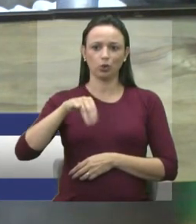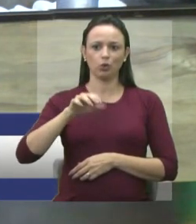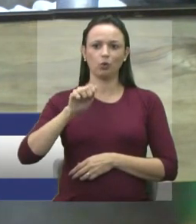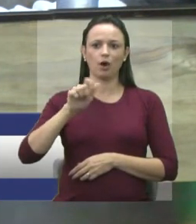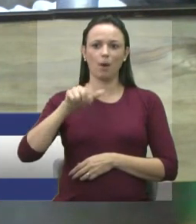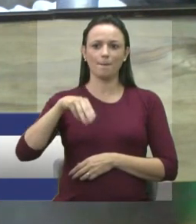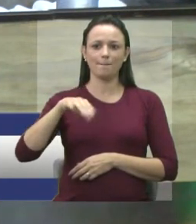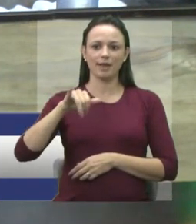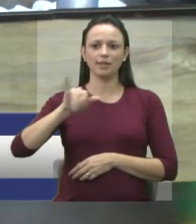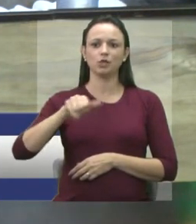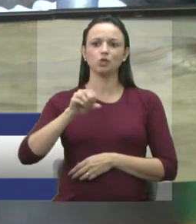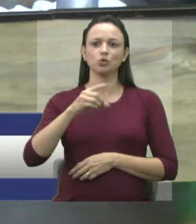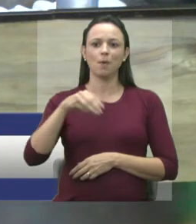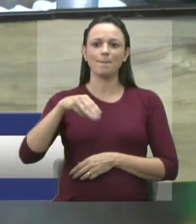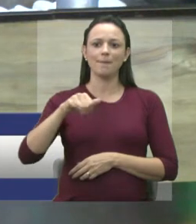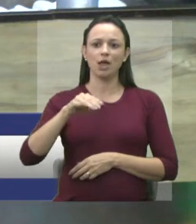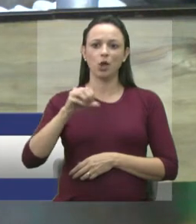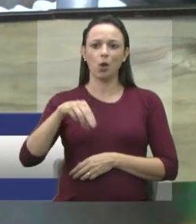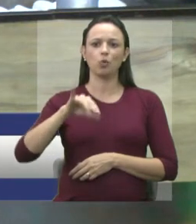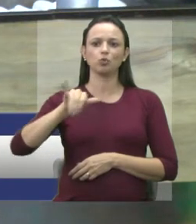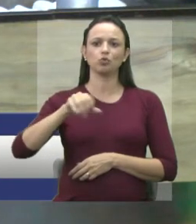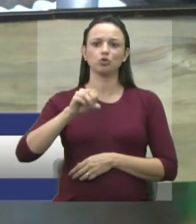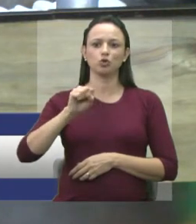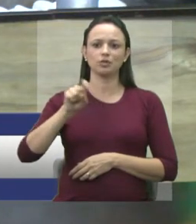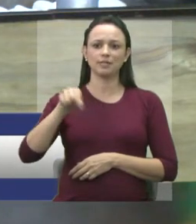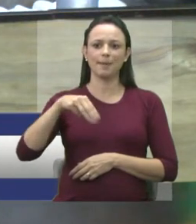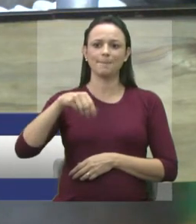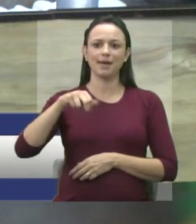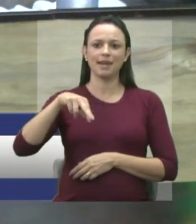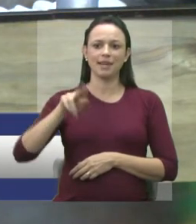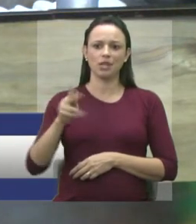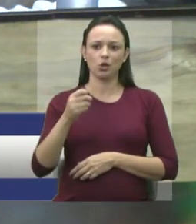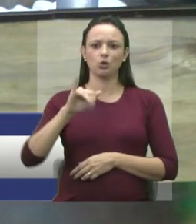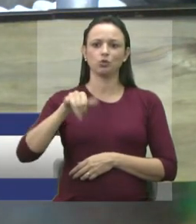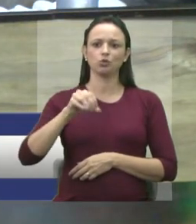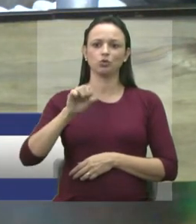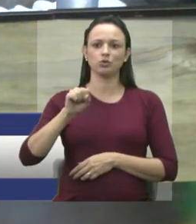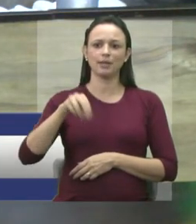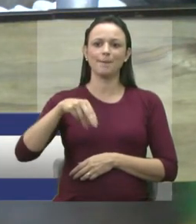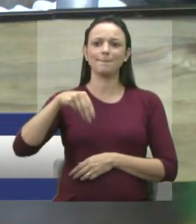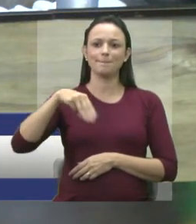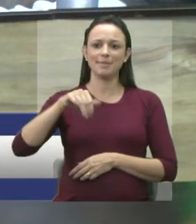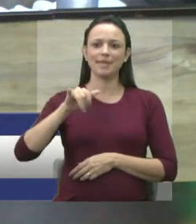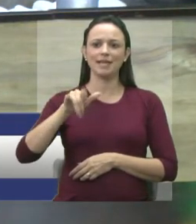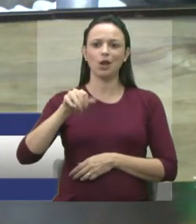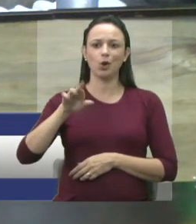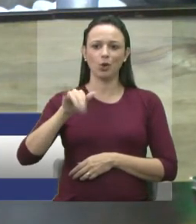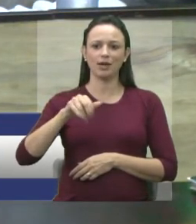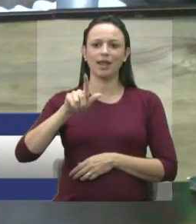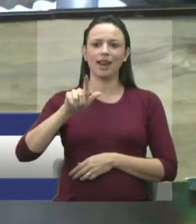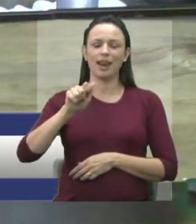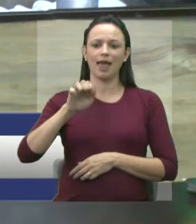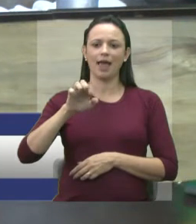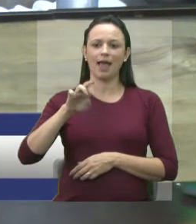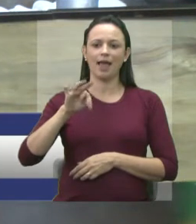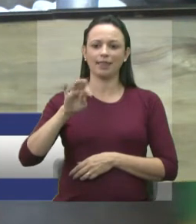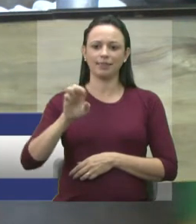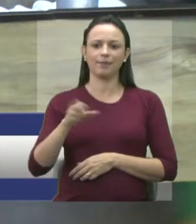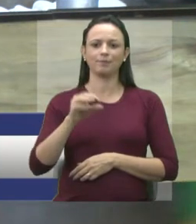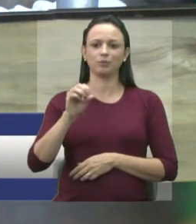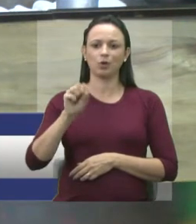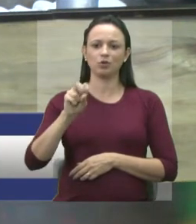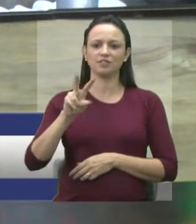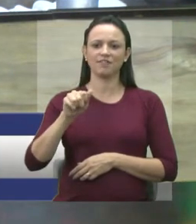Almeida, João Maion, José Carlos Marinho, José Migliori, Laerte Rodrigues,